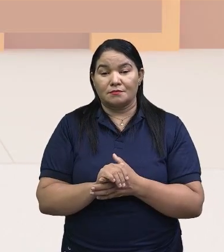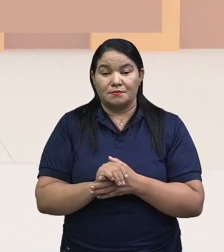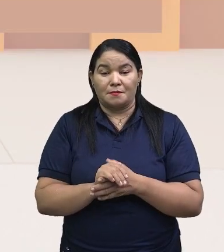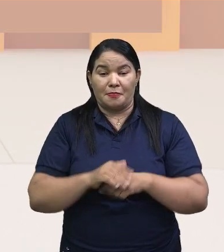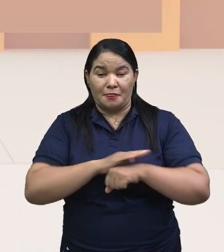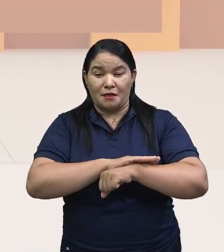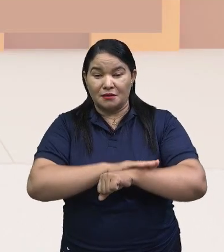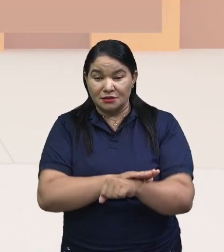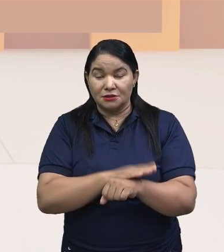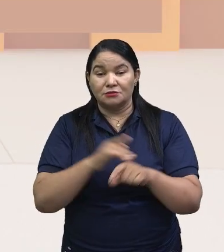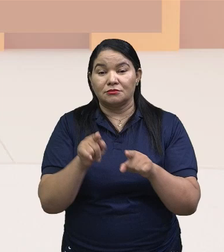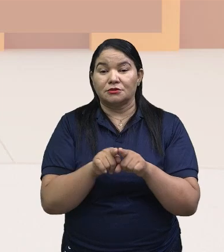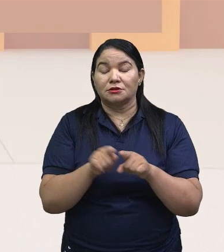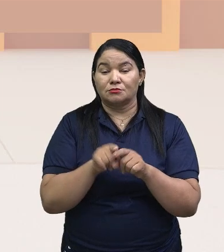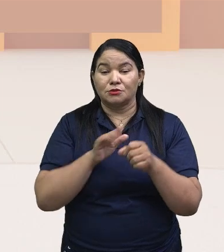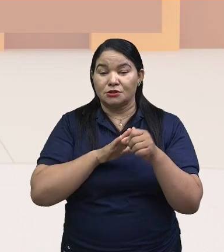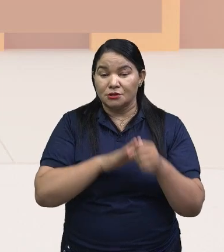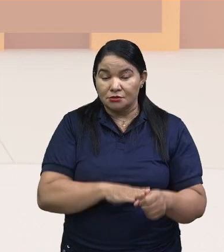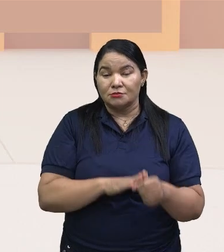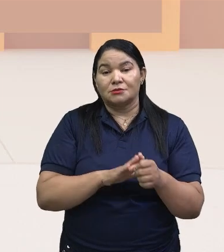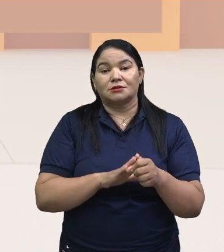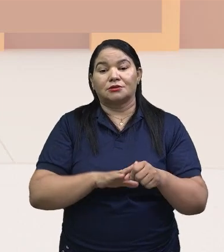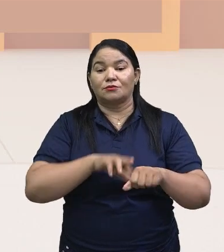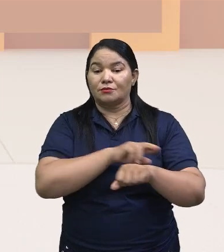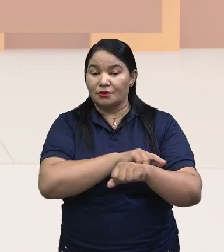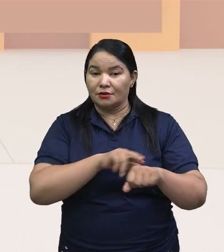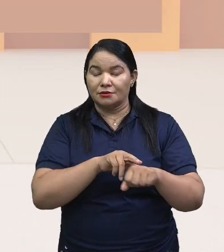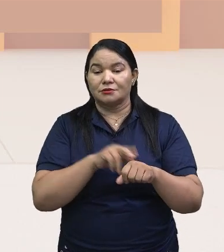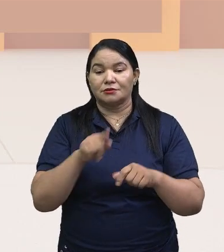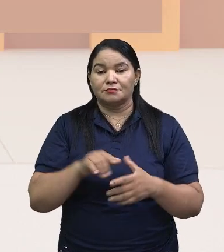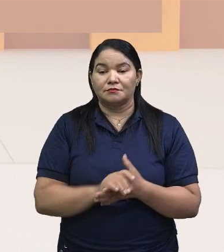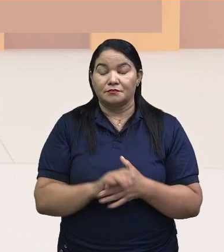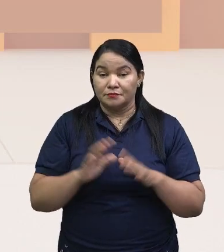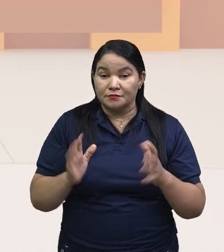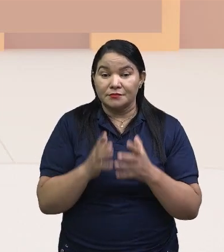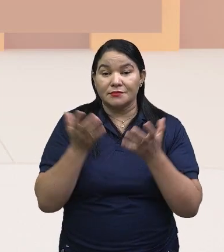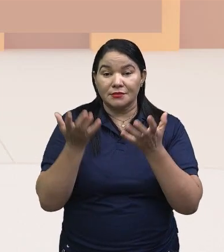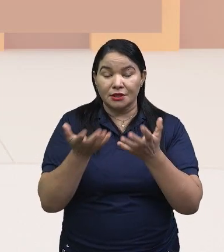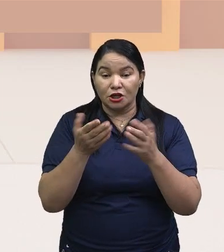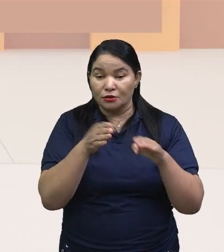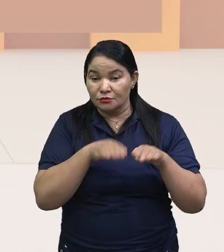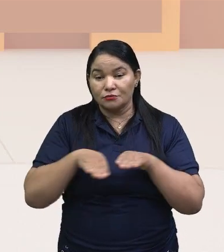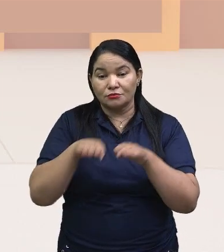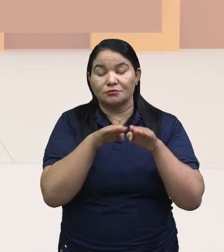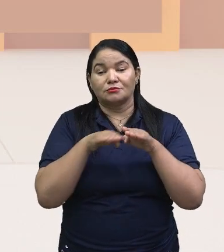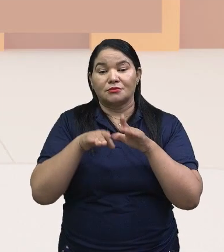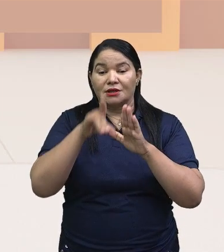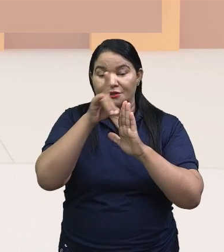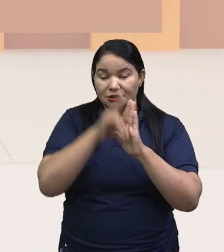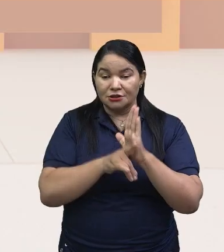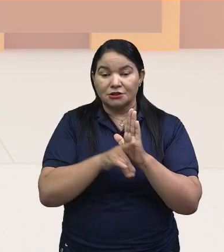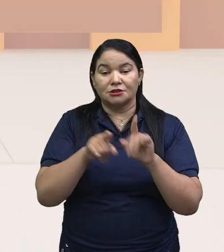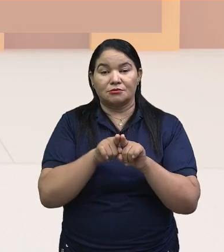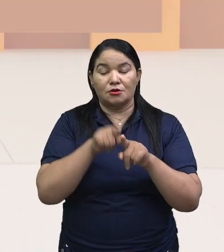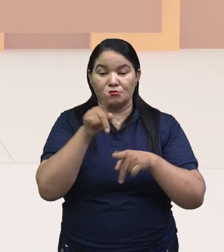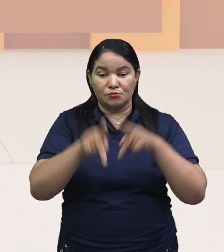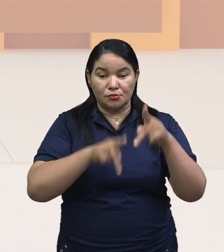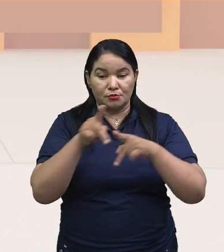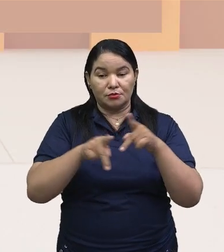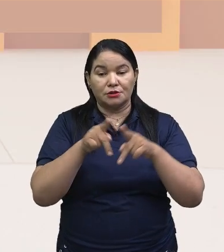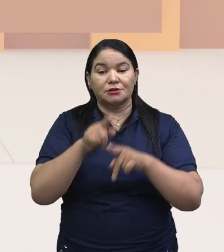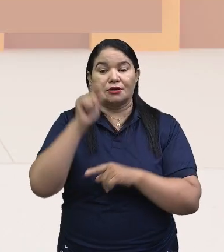contra a discriminação racial e busca promover a igualdade de direitos para a